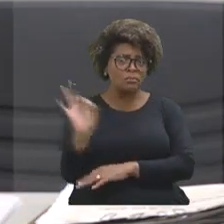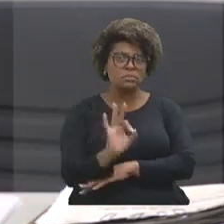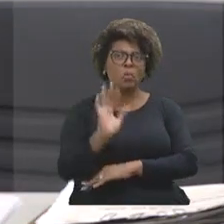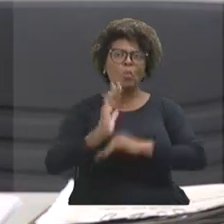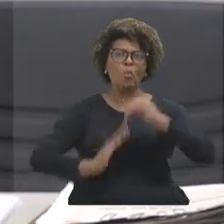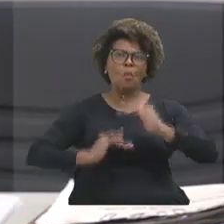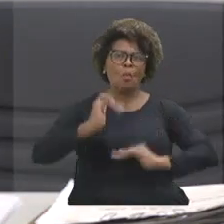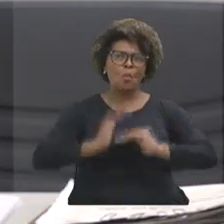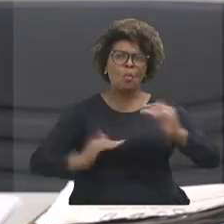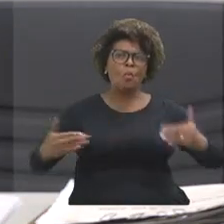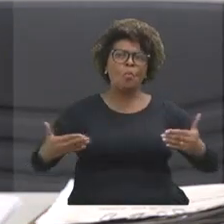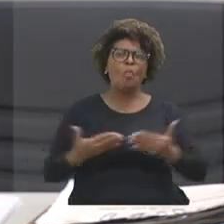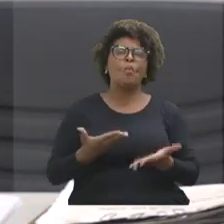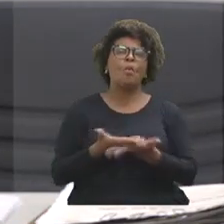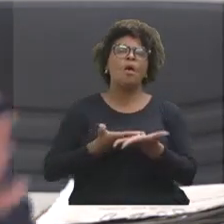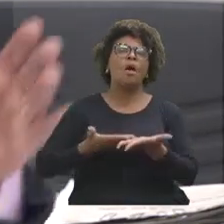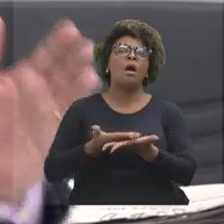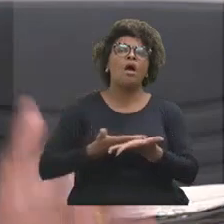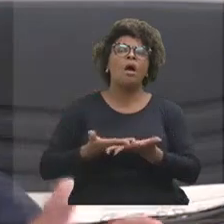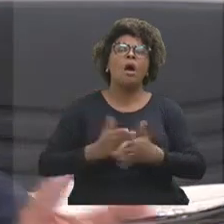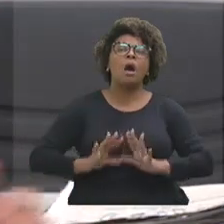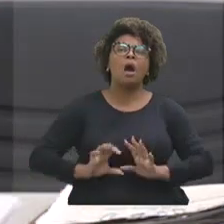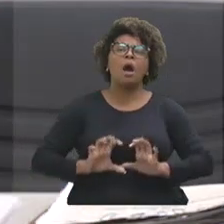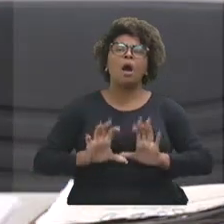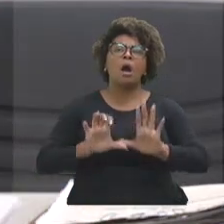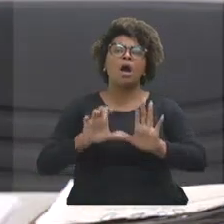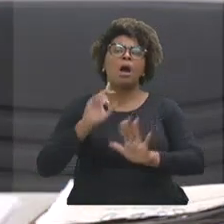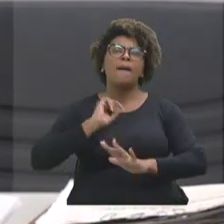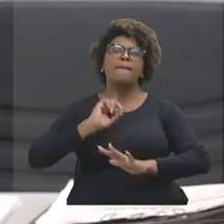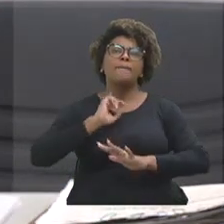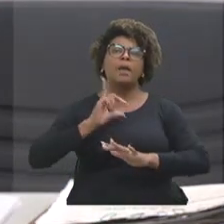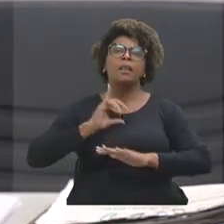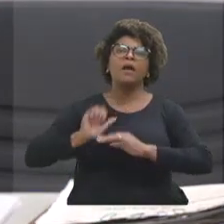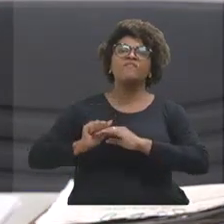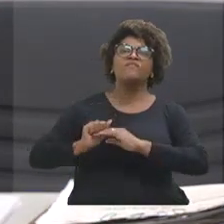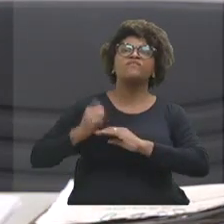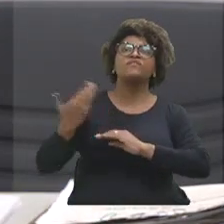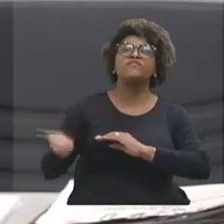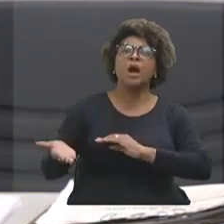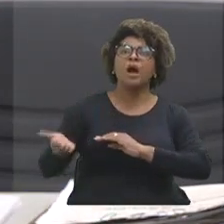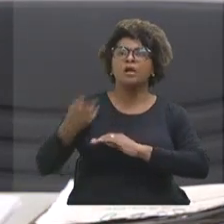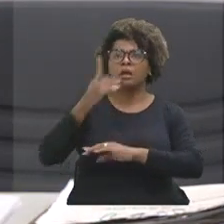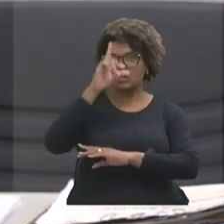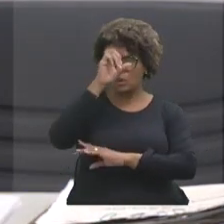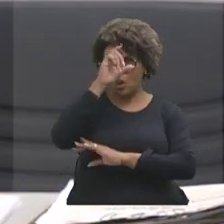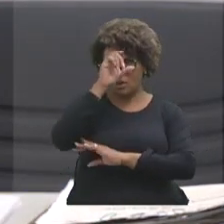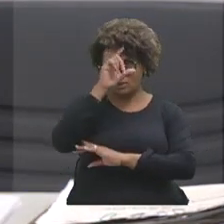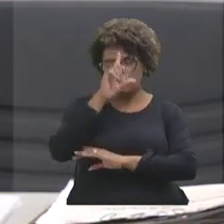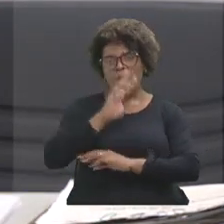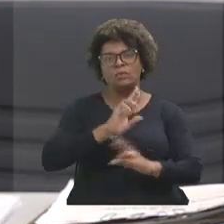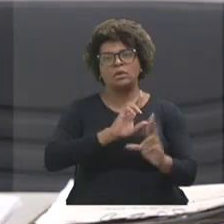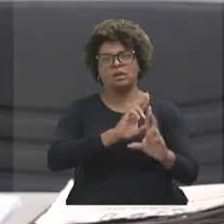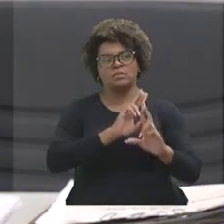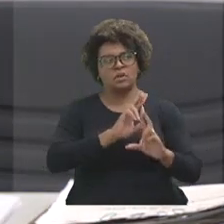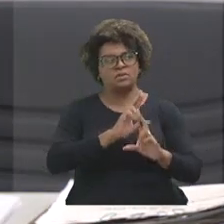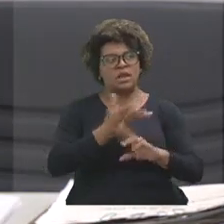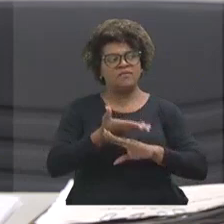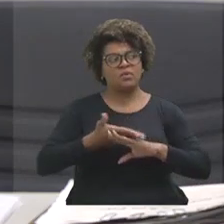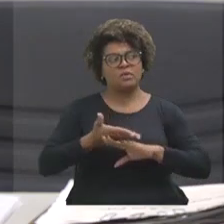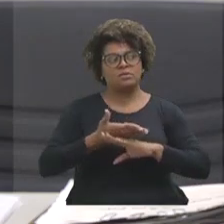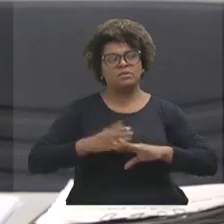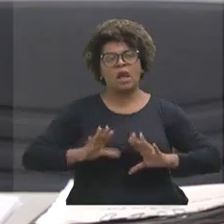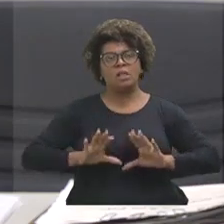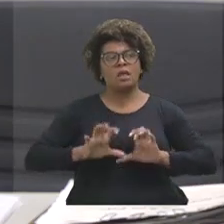que tratam Câncer em Minas Gerais estão fora dos hospitais responsáveis pelo tratamento do Câncer estão trabalhando